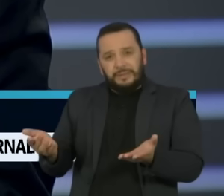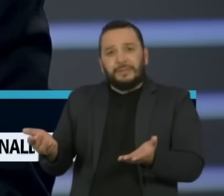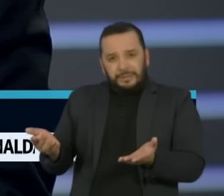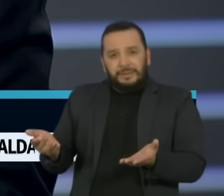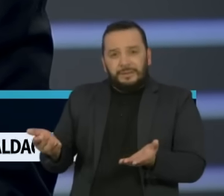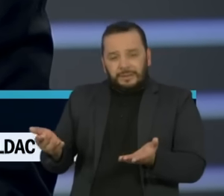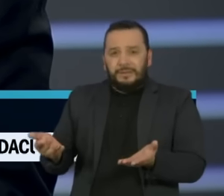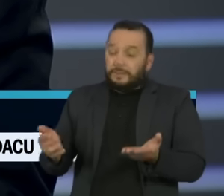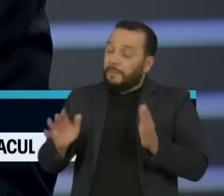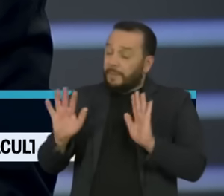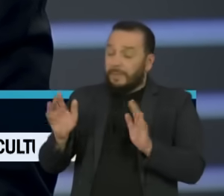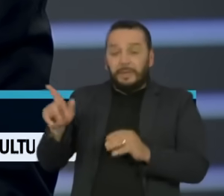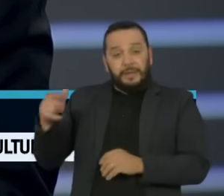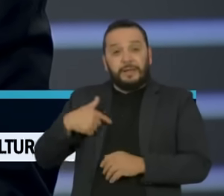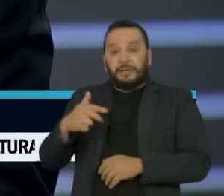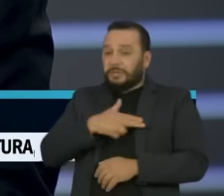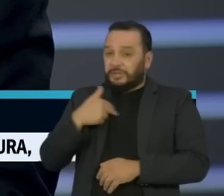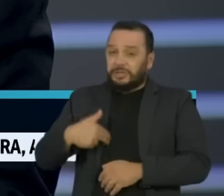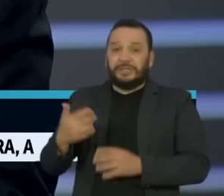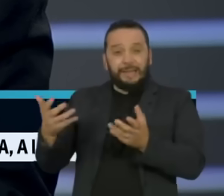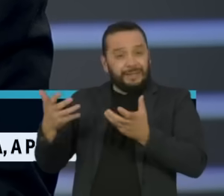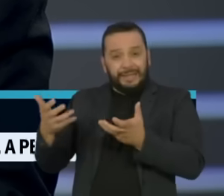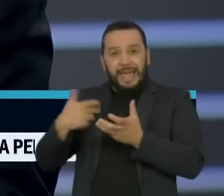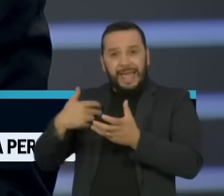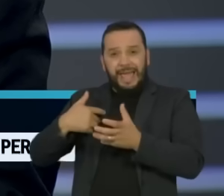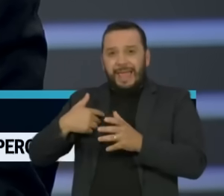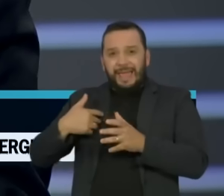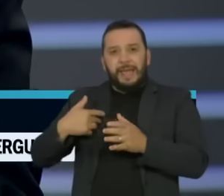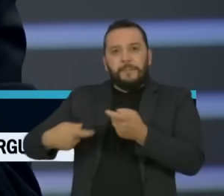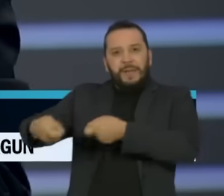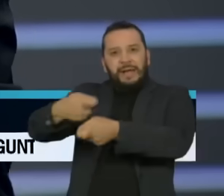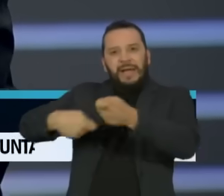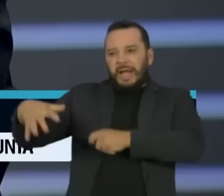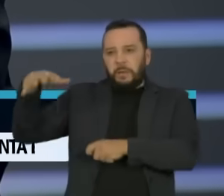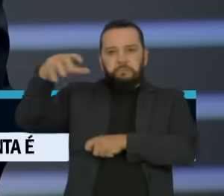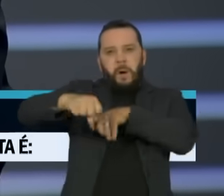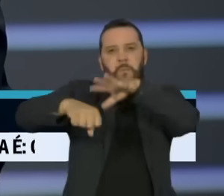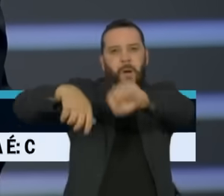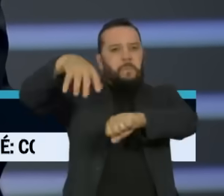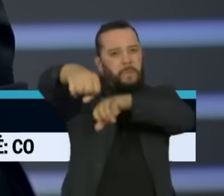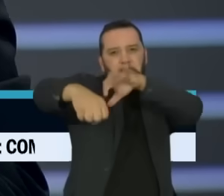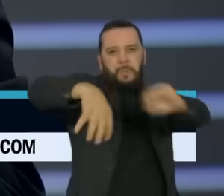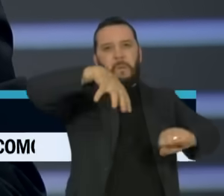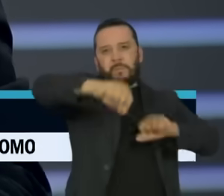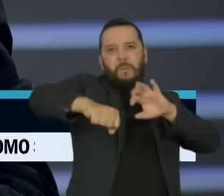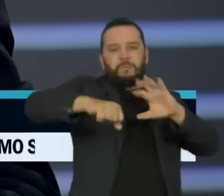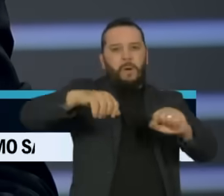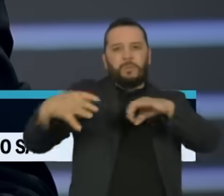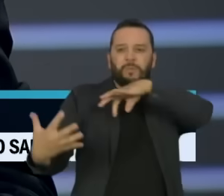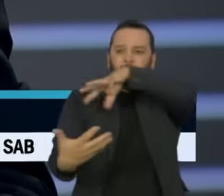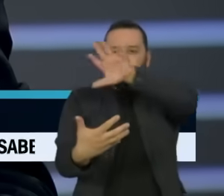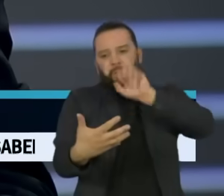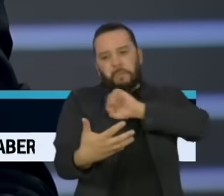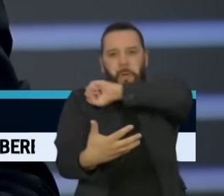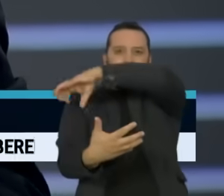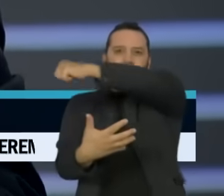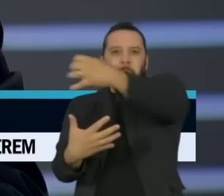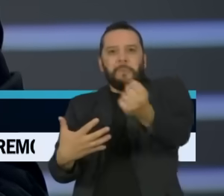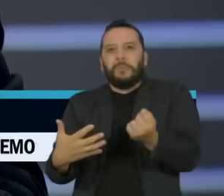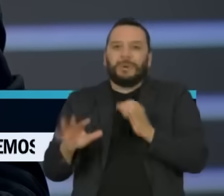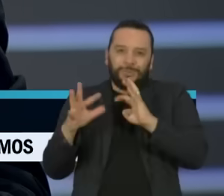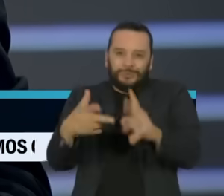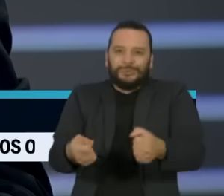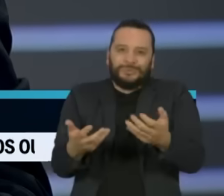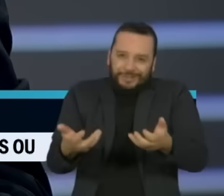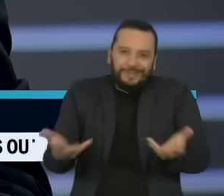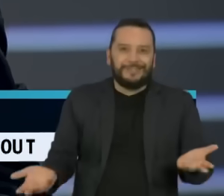na saúde. E ela quer, então, portanto, disputar o mercado. Dentro desse cenário, o tema da vacina, porque